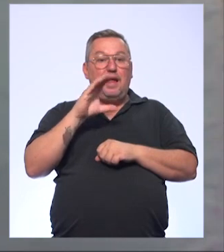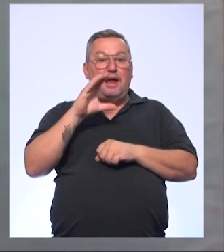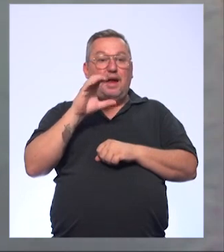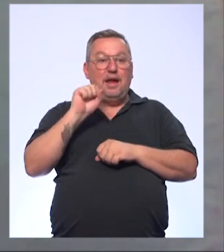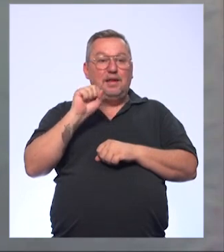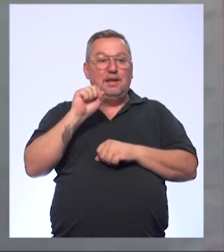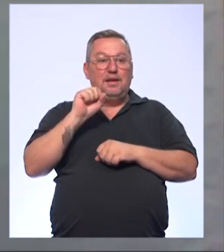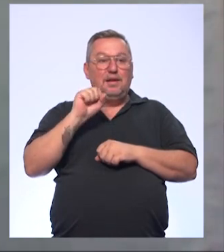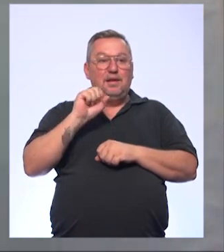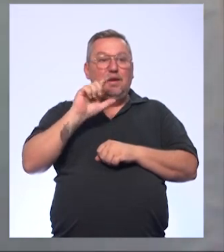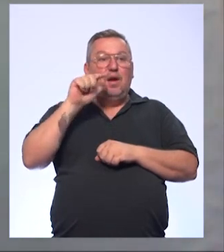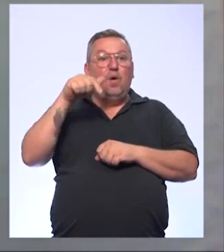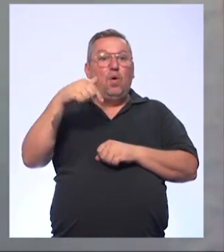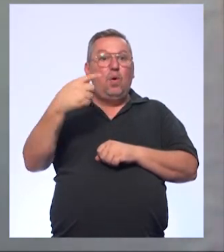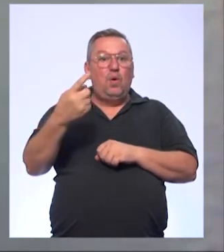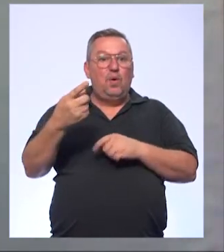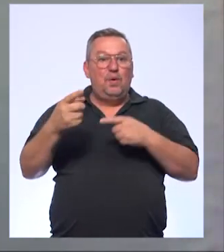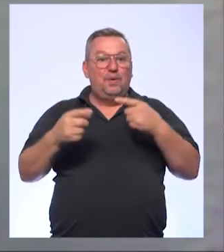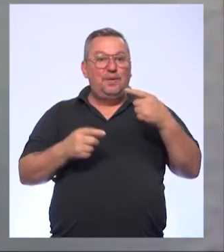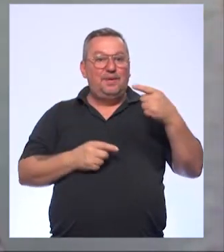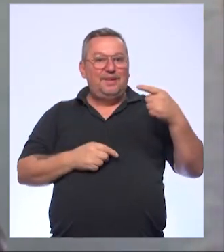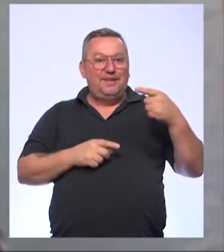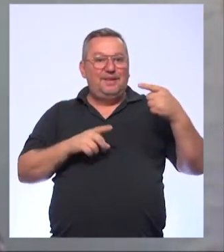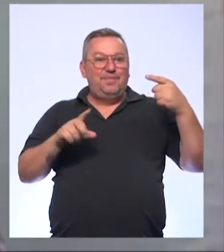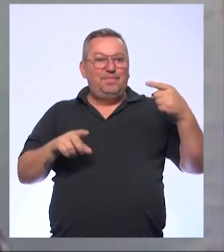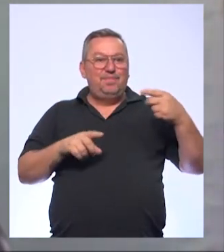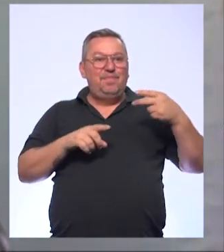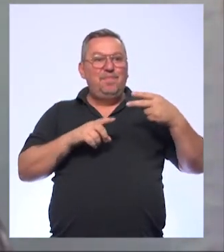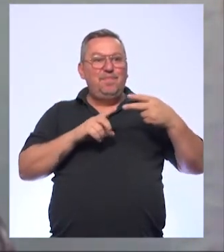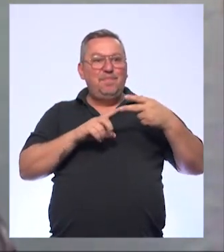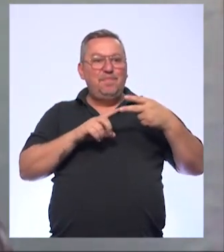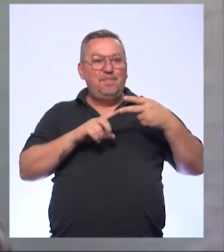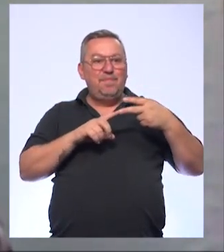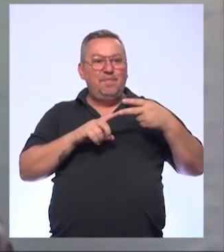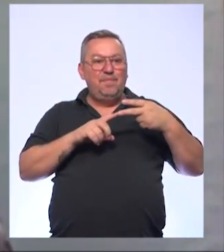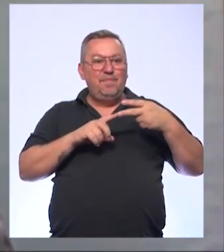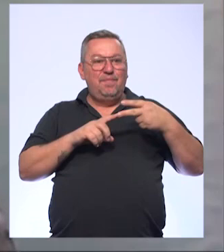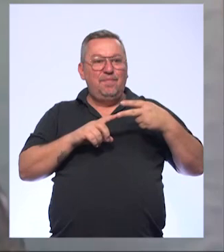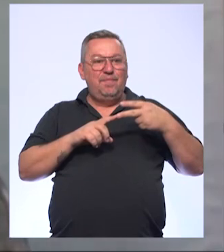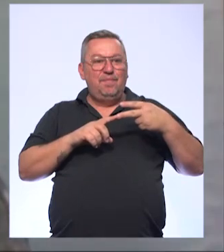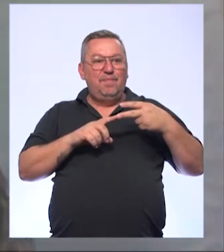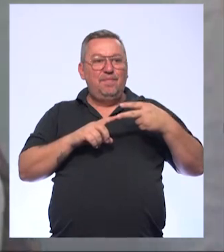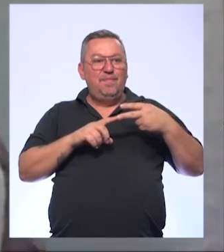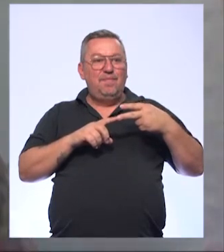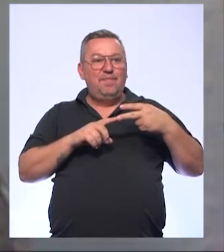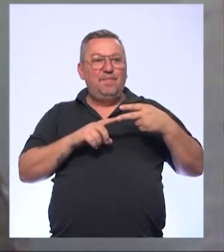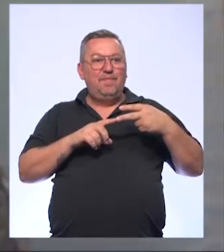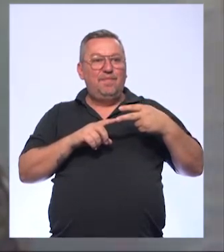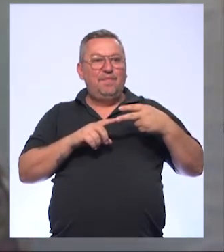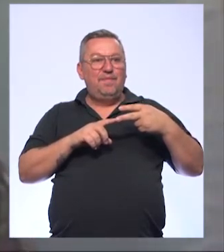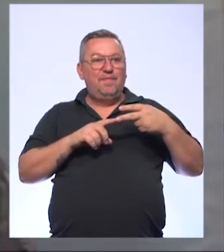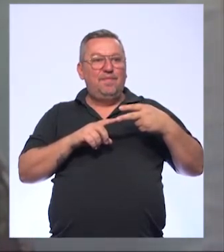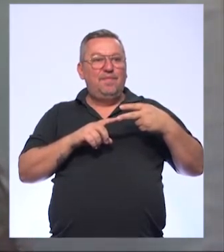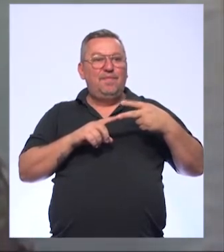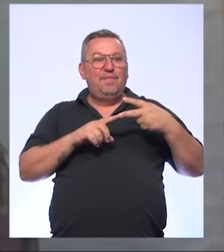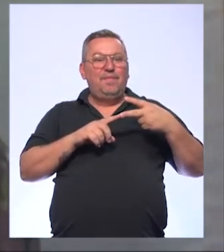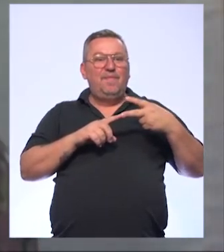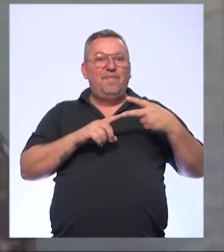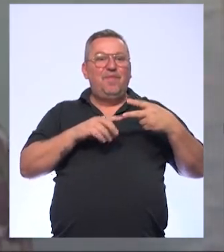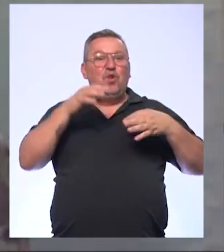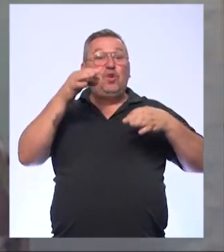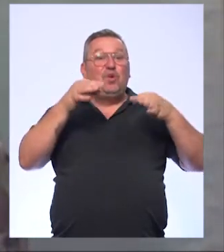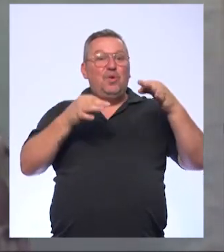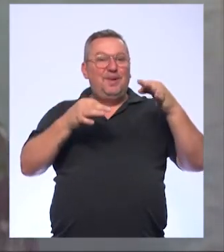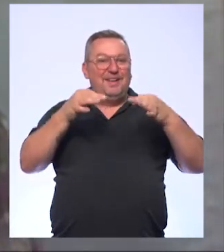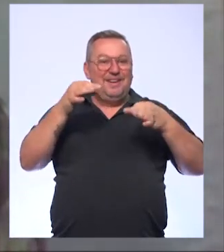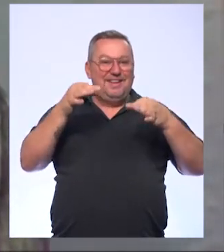Qual foi a outra era? Deixa eu ver se vai dar certo. Era, não deu. Era dos